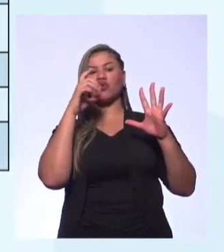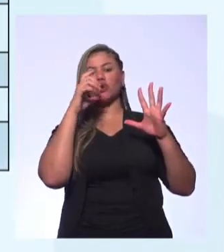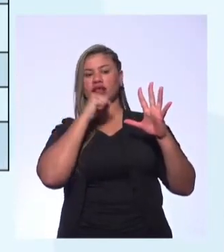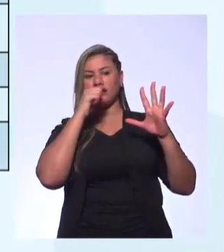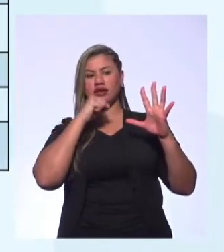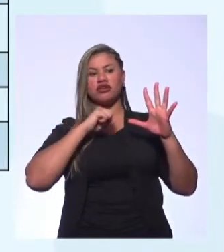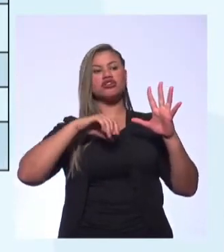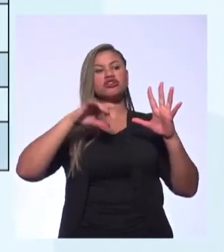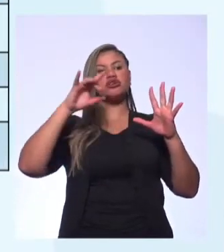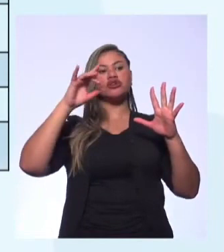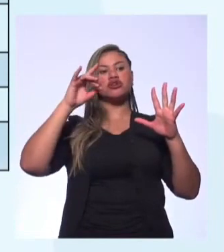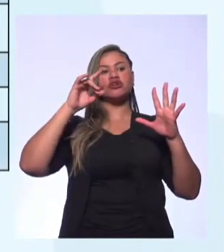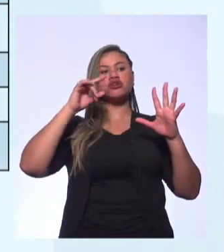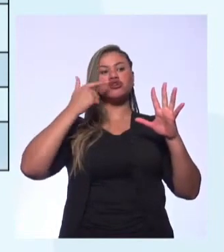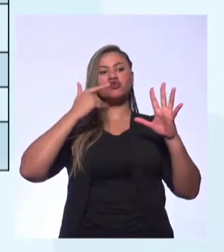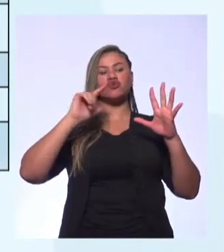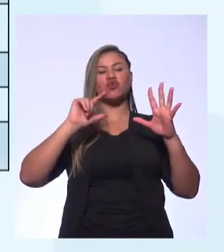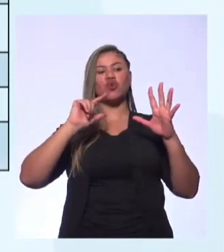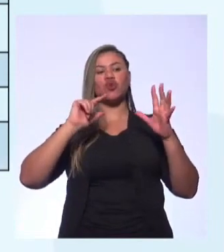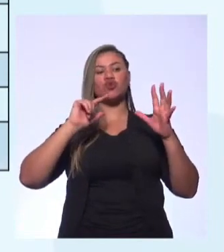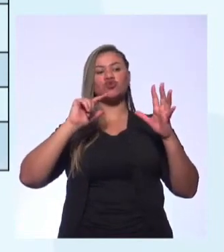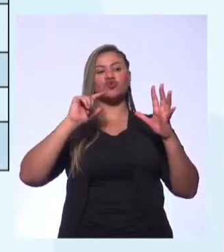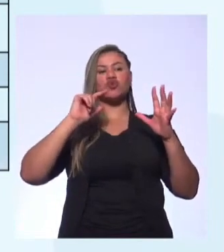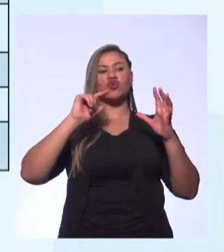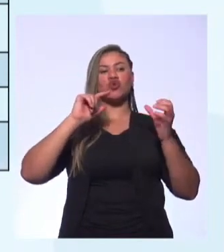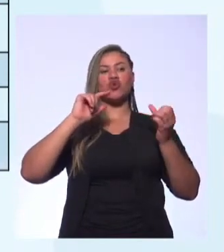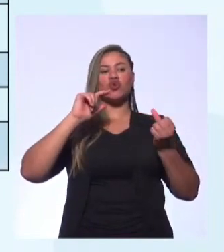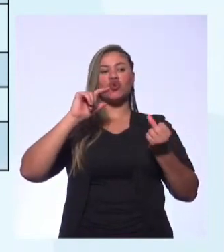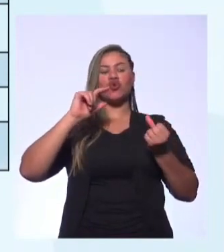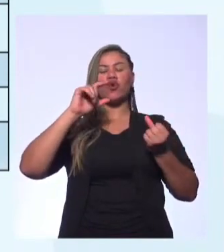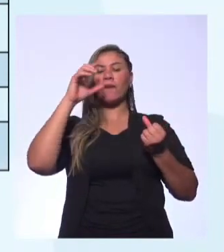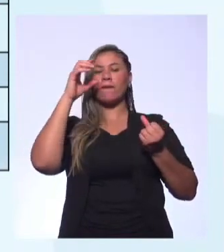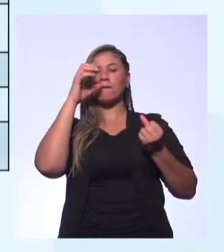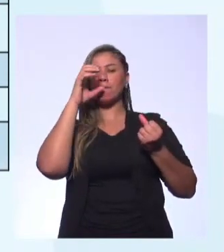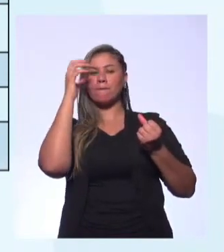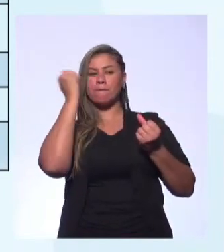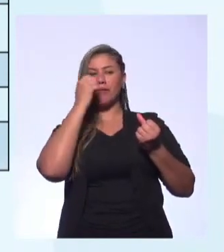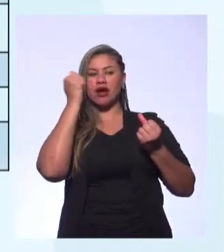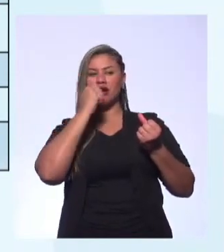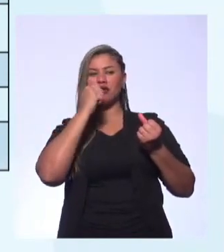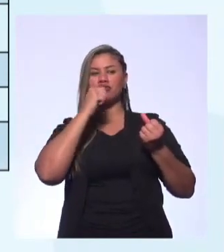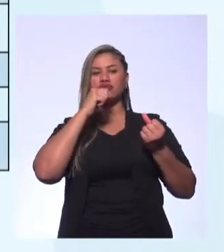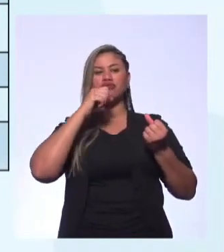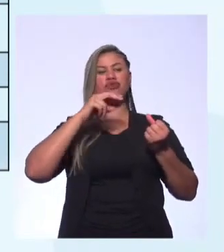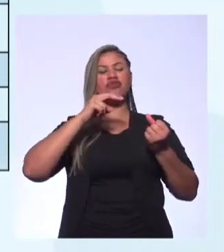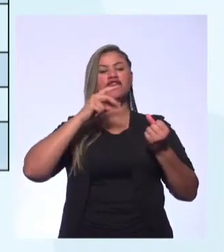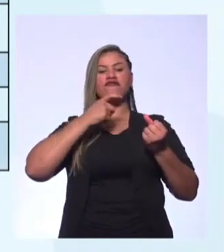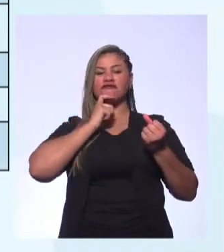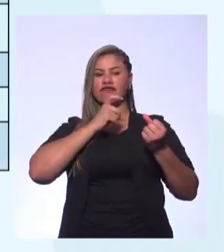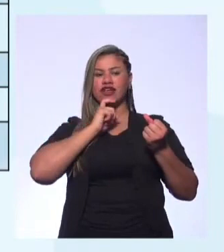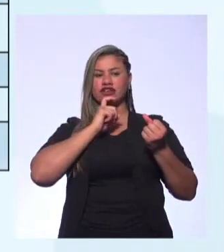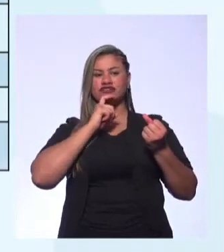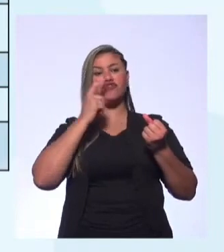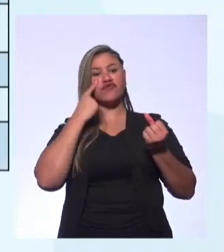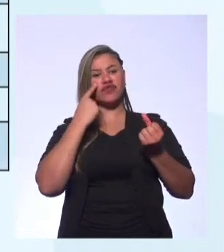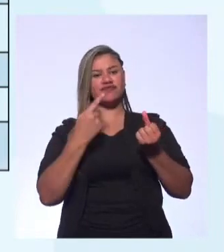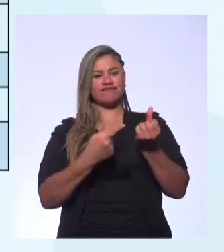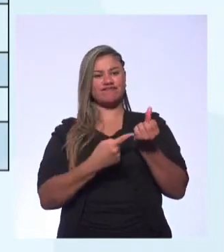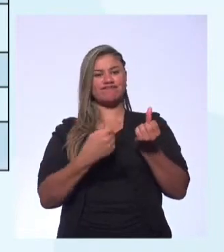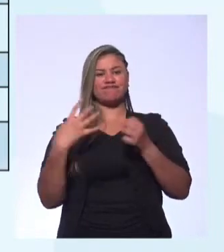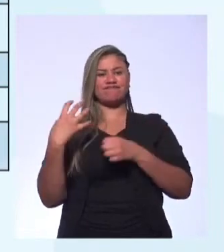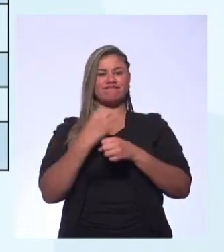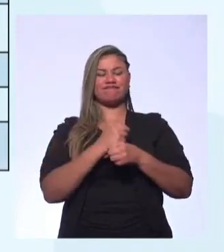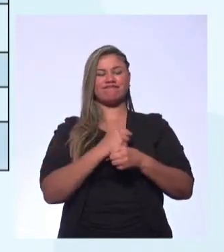quarteto transparente, né, branco, com o verde. Então, substâncias tem quanto? Tenho 6